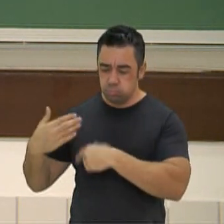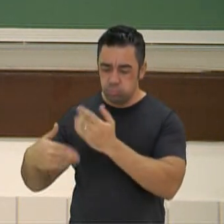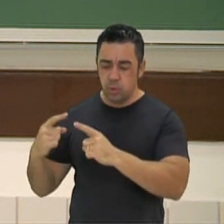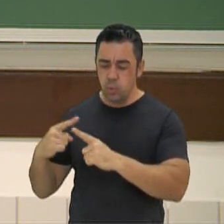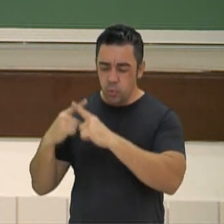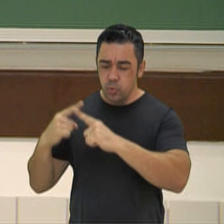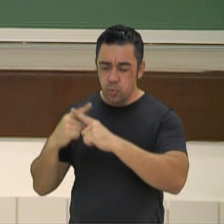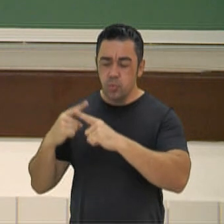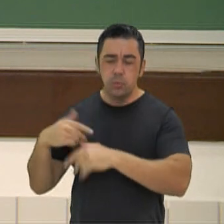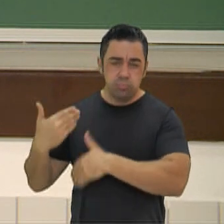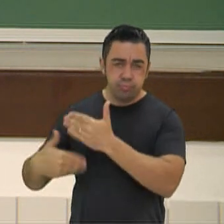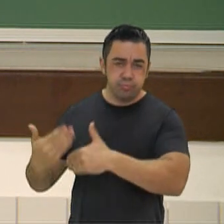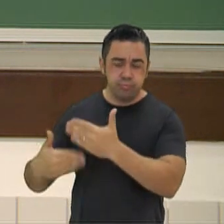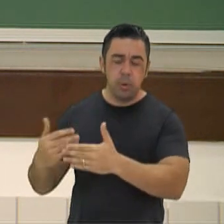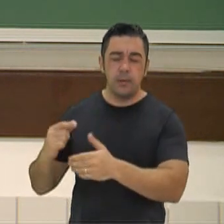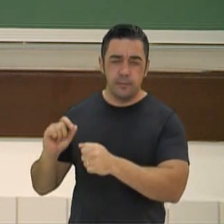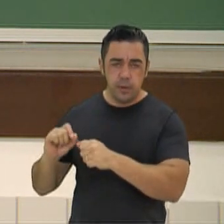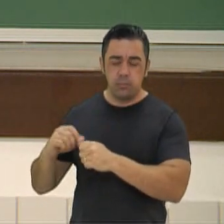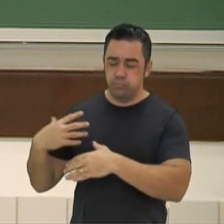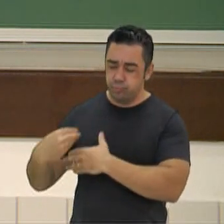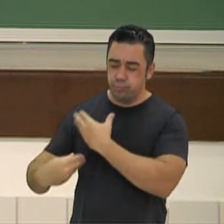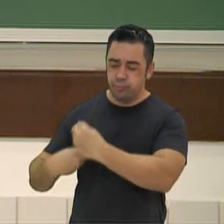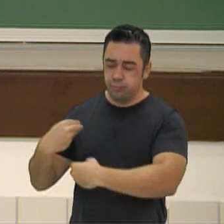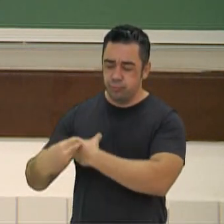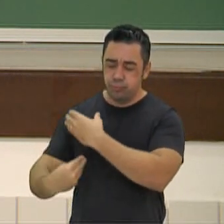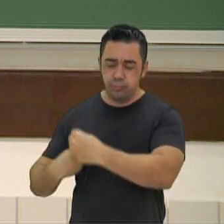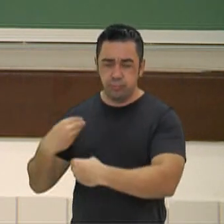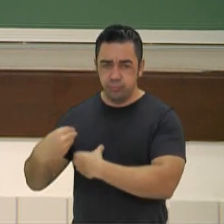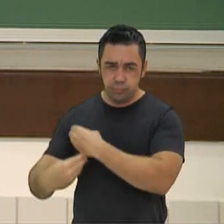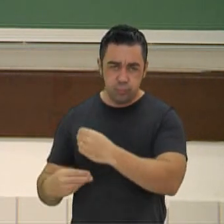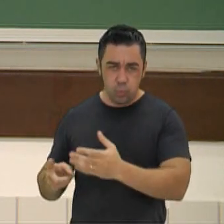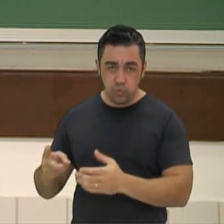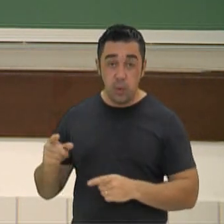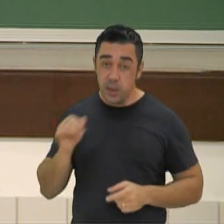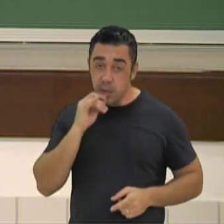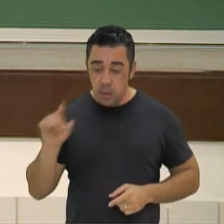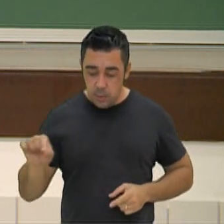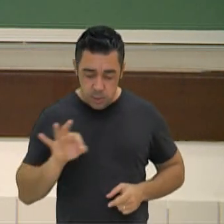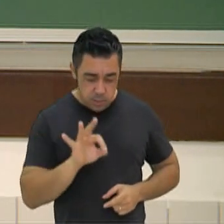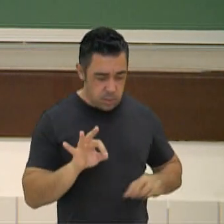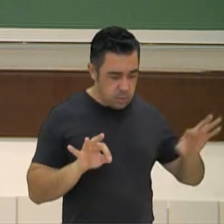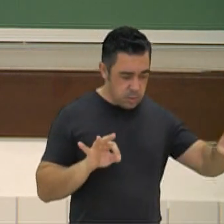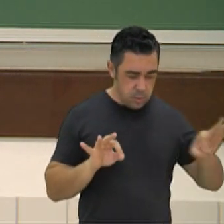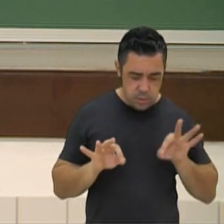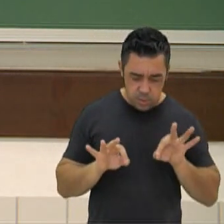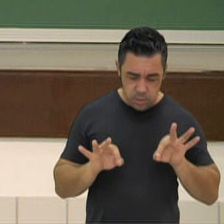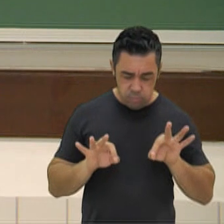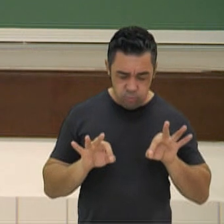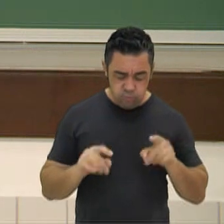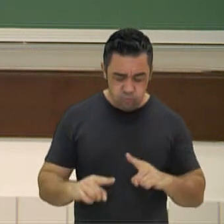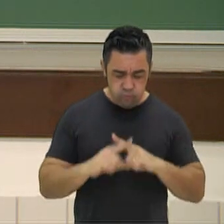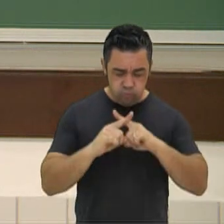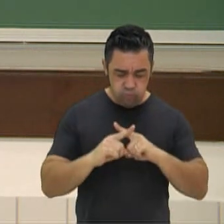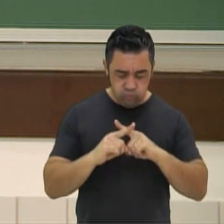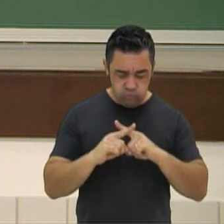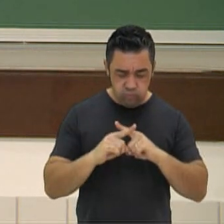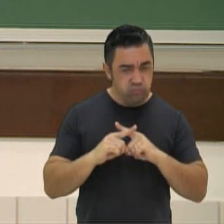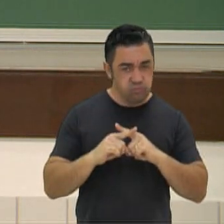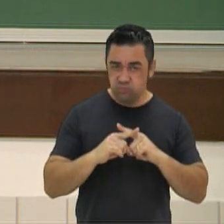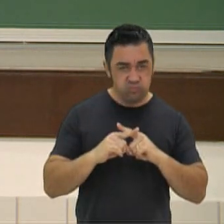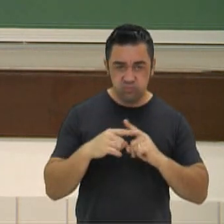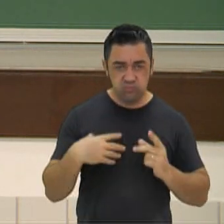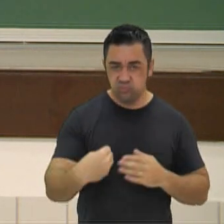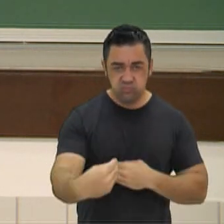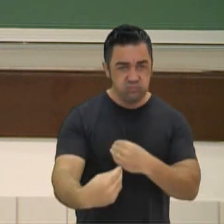intercruzantes capazes de gerar descendentes férteis em ambiente natural, tá? Quando eles têm contato natural ali. Beleza?